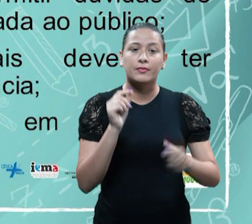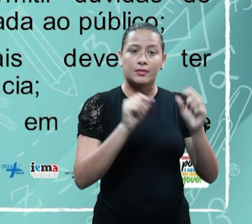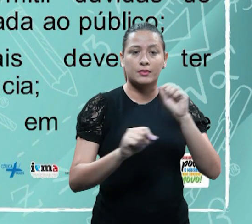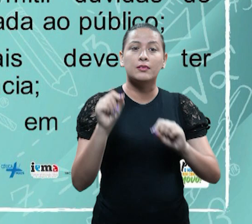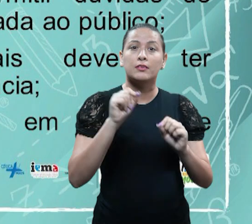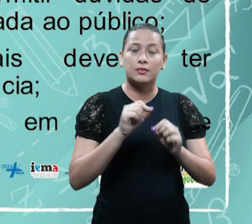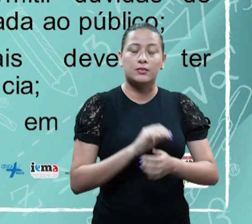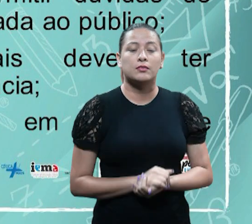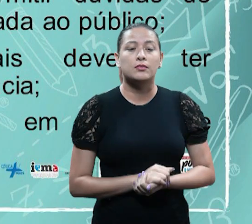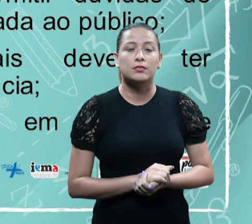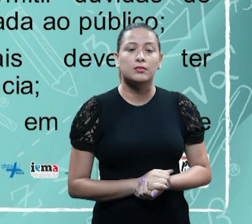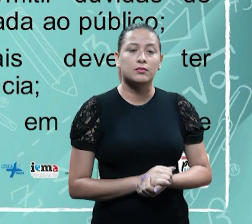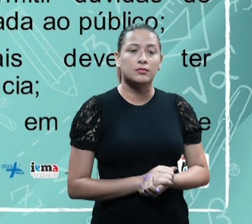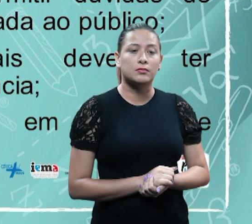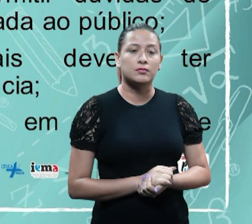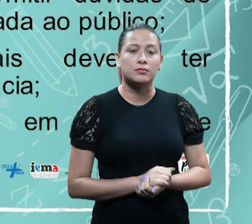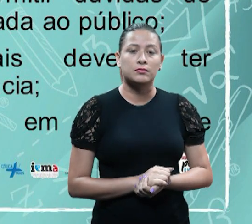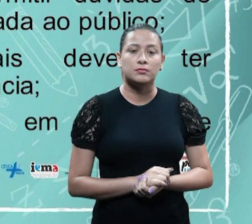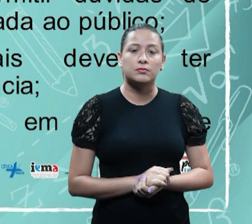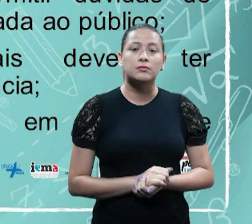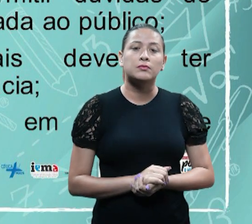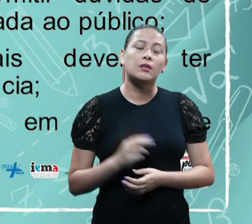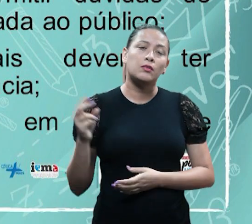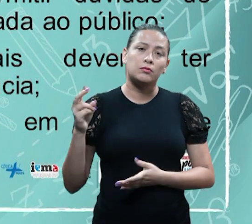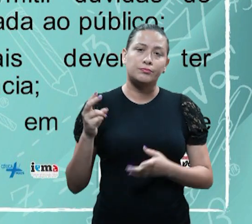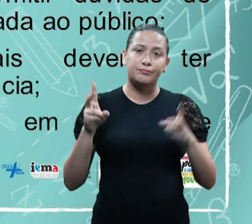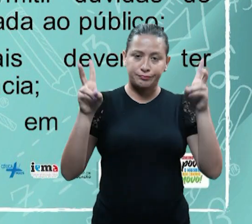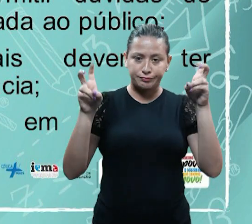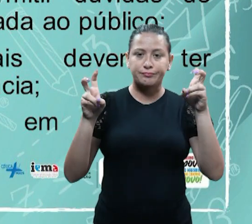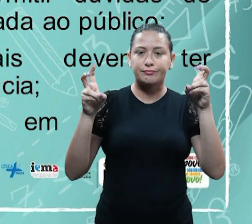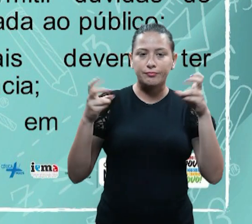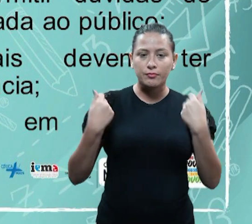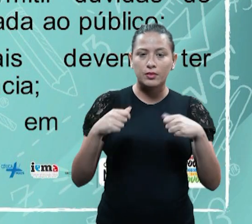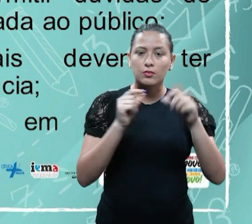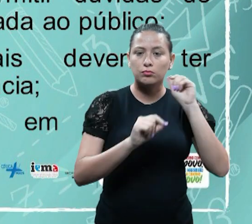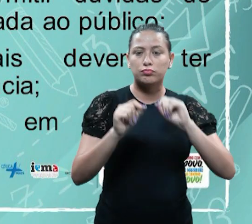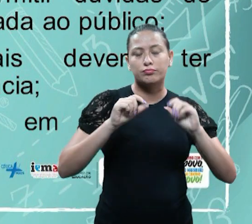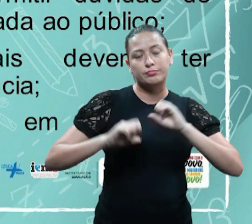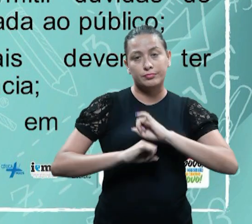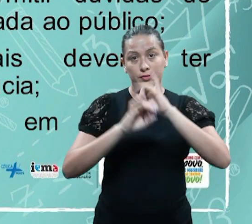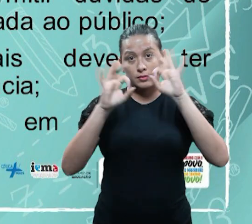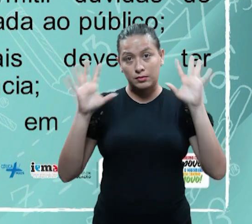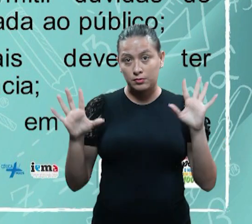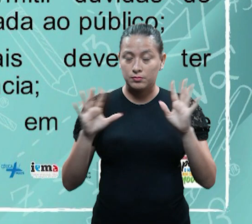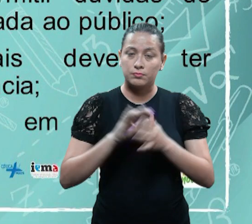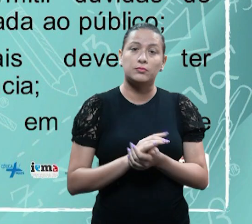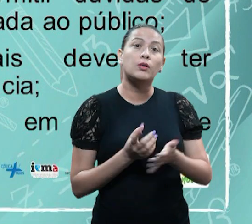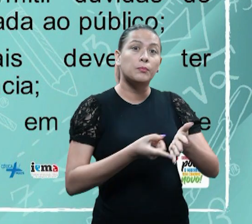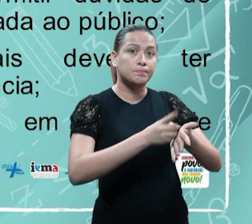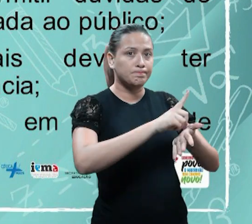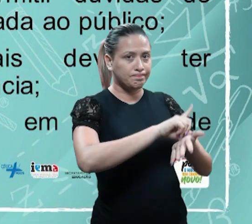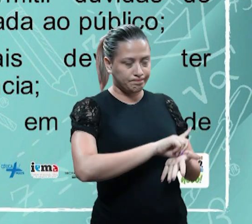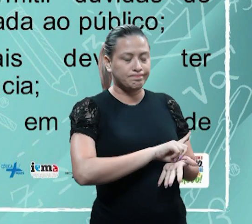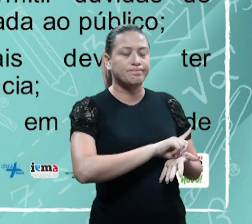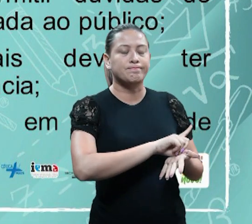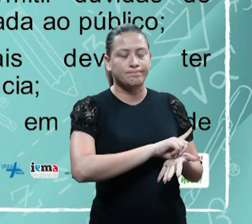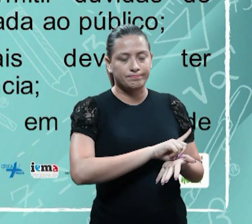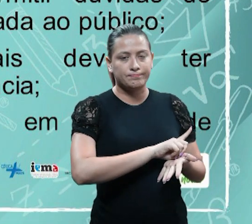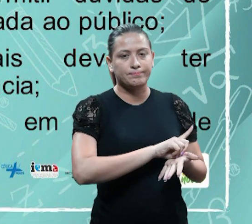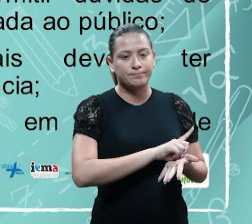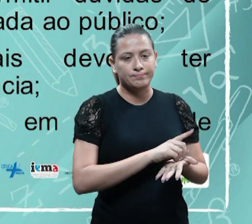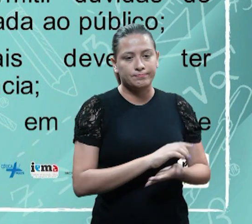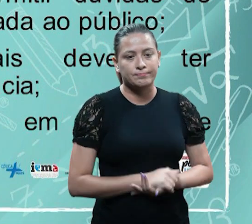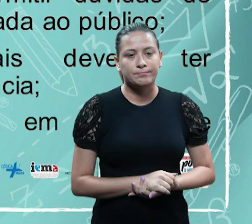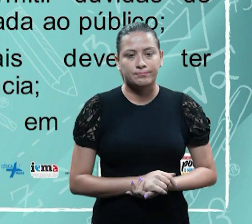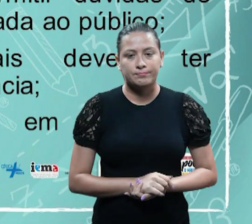são os assuntos abordados, né? Tem que ter clareza, uma antecedência, né?